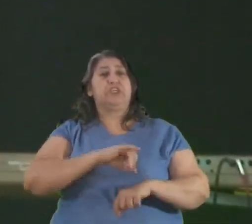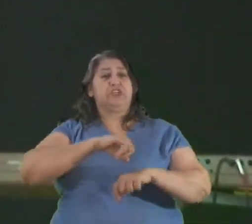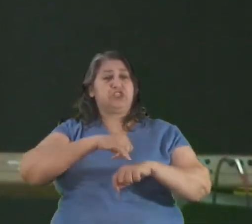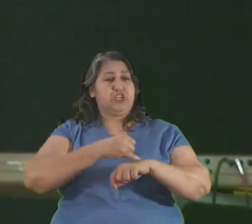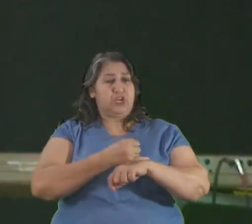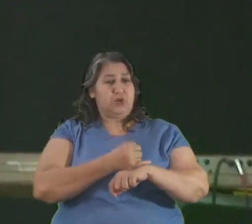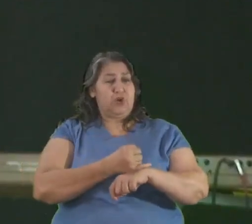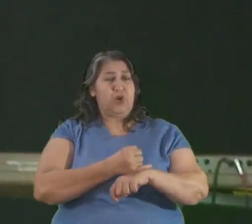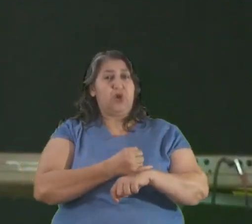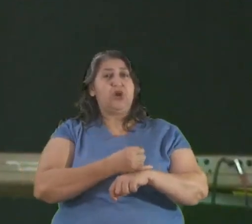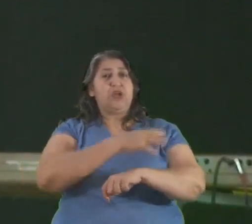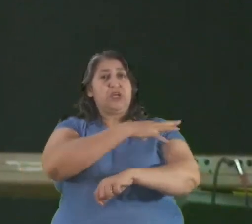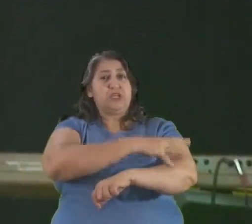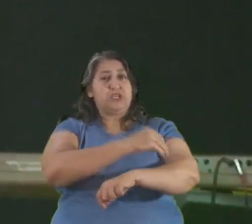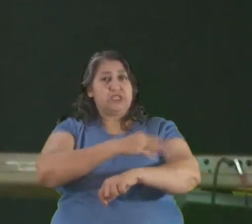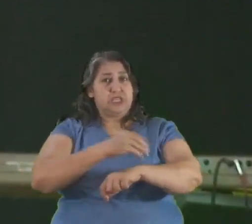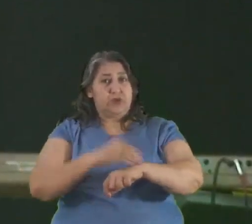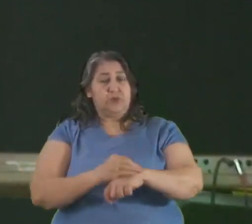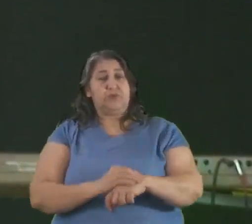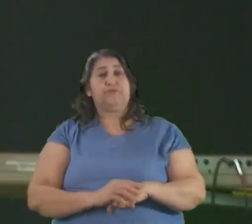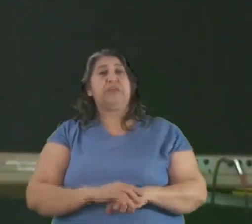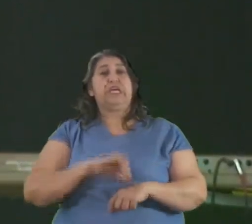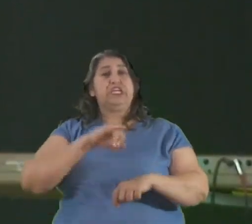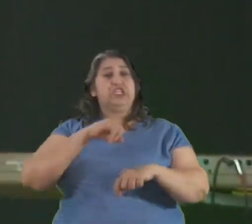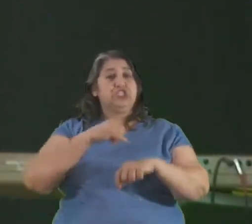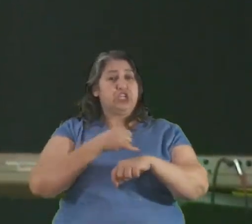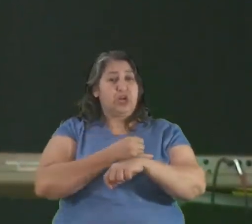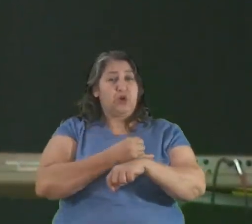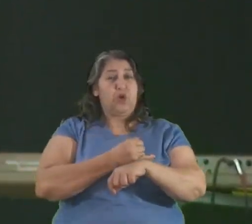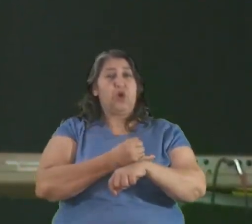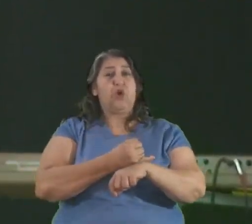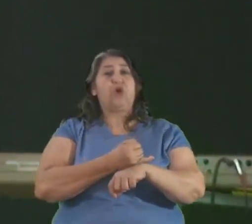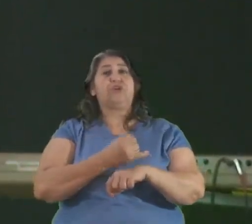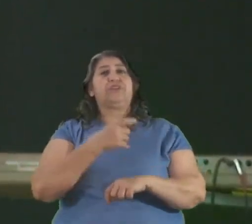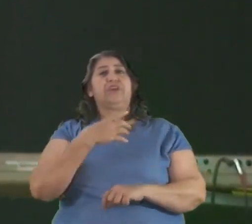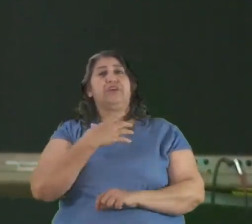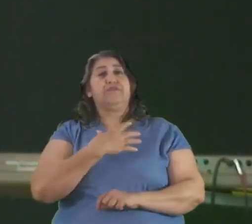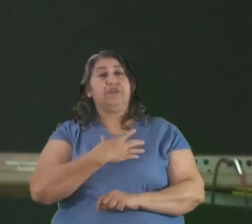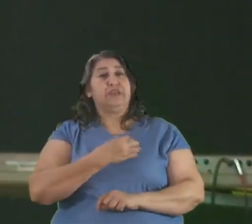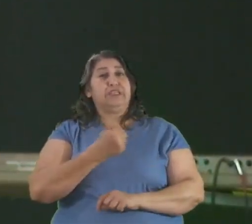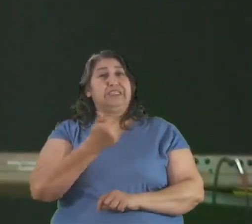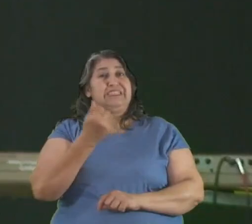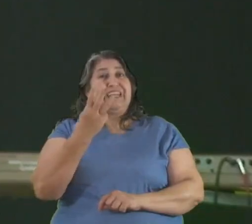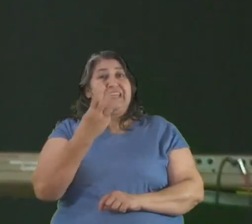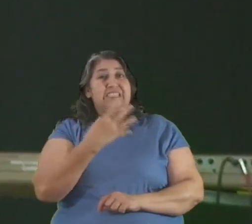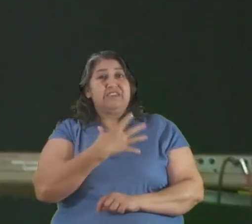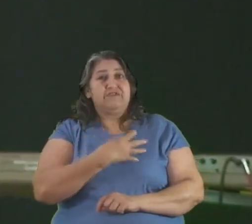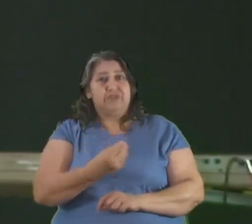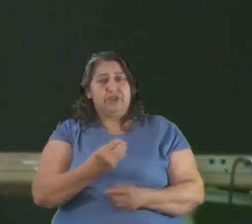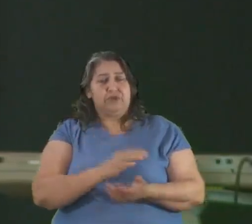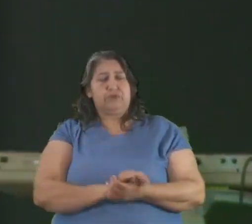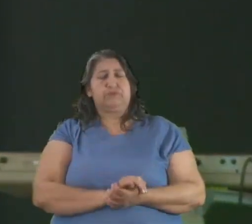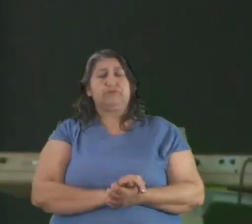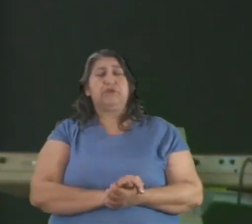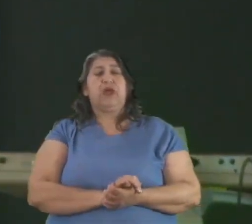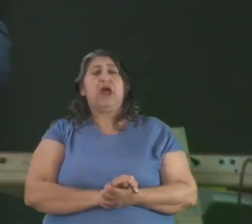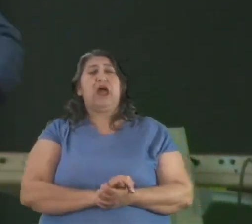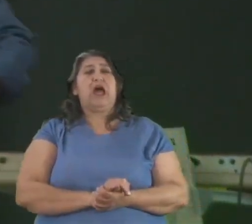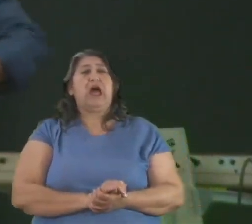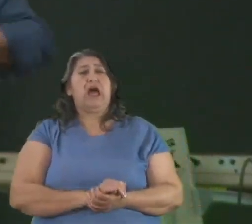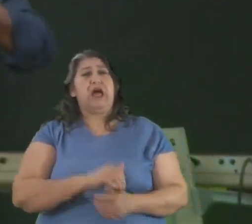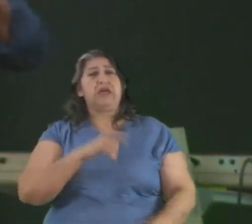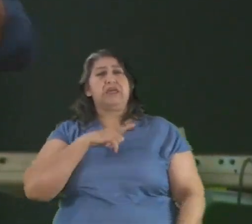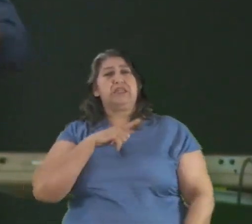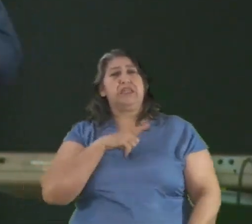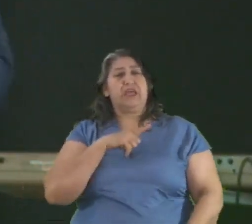de Jacó, que teve 13 filhos, 12 filhos homens e uma mulher chamada Diná, começa a